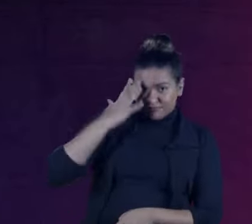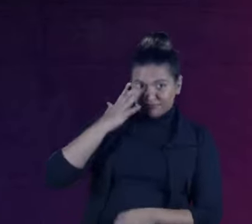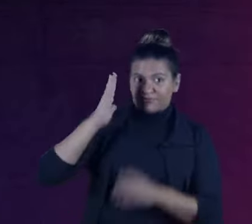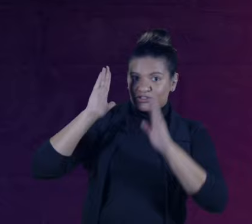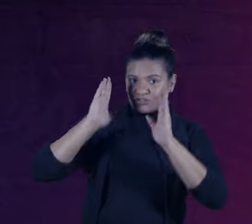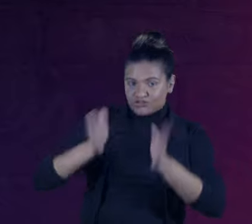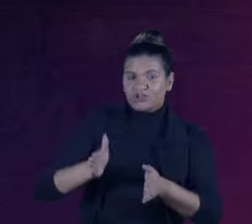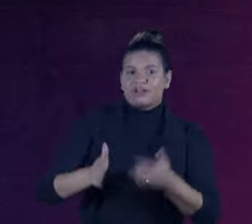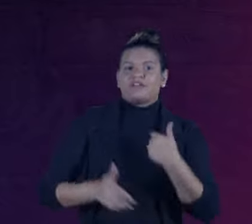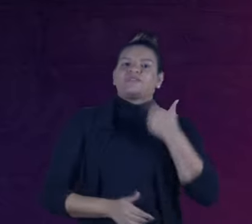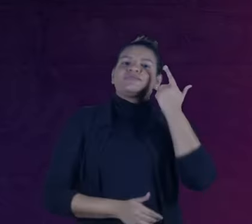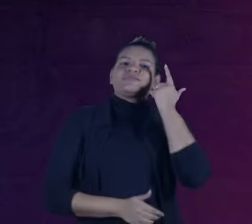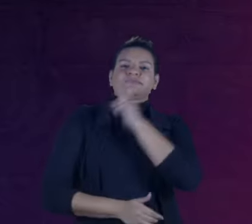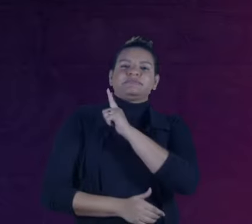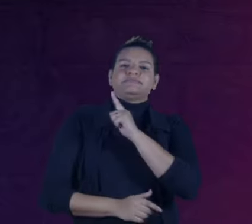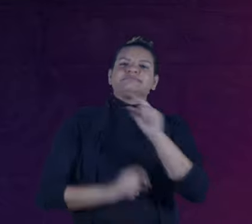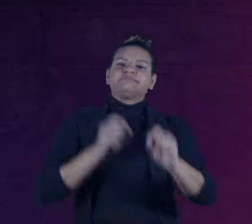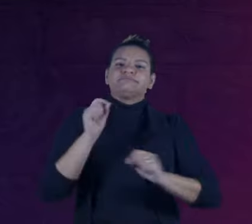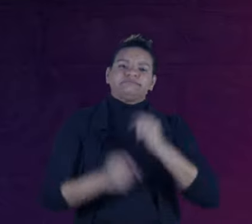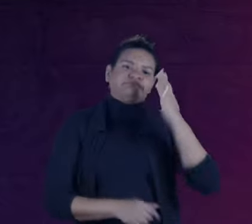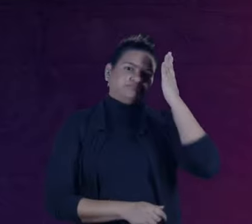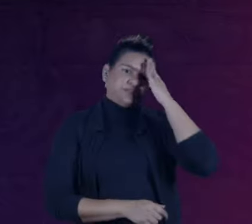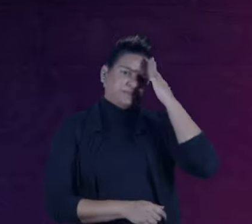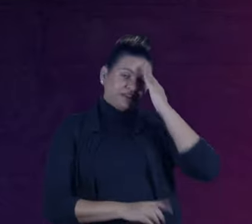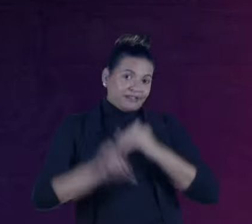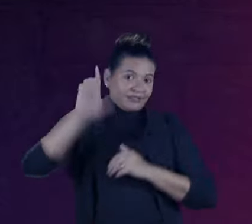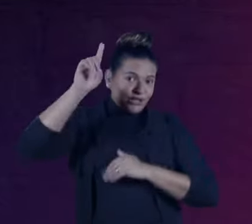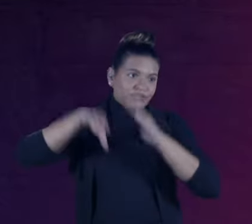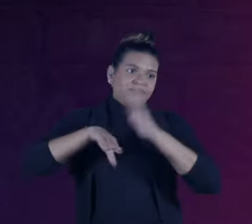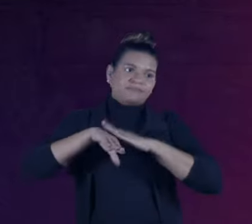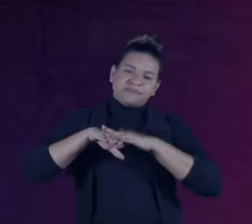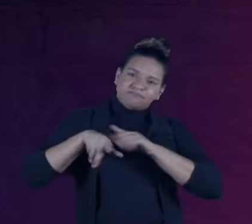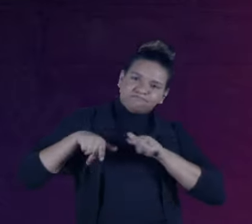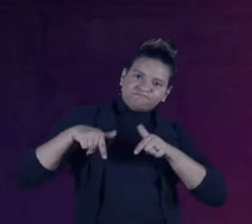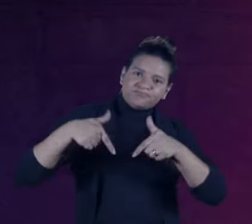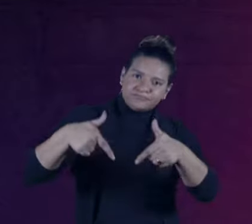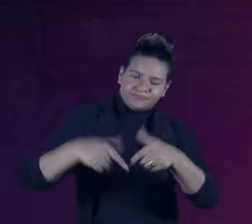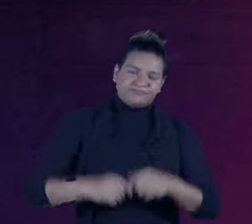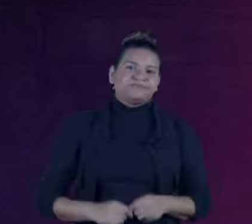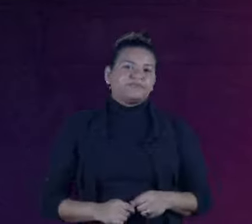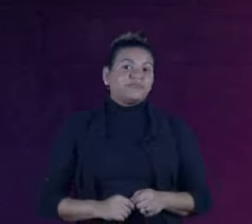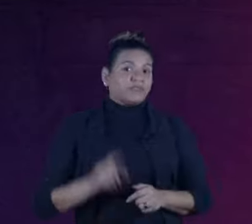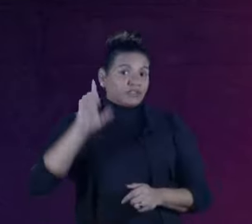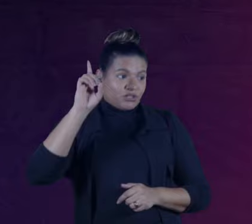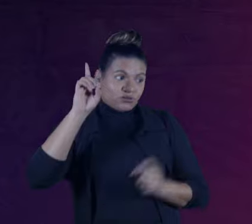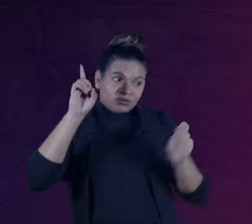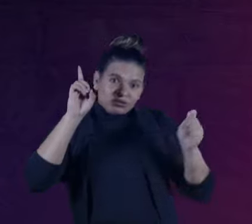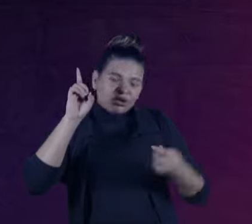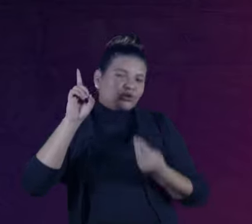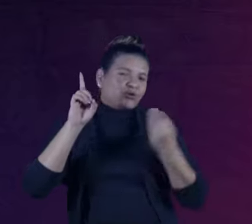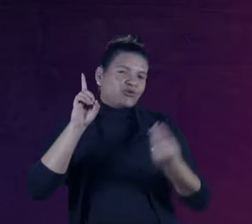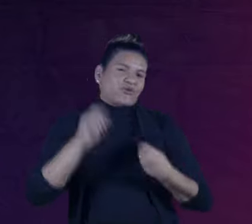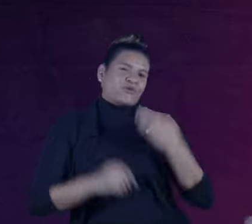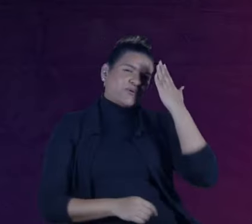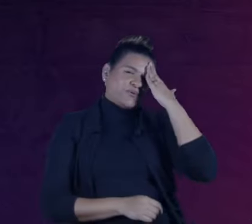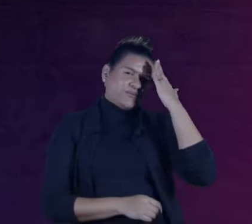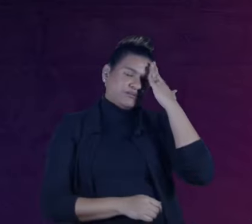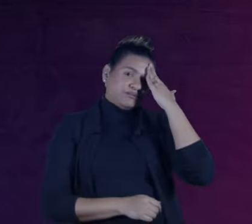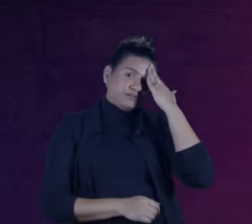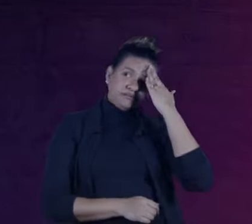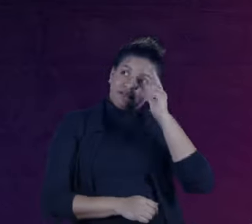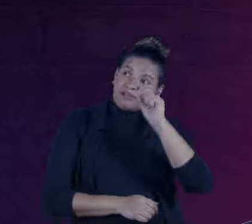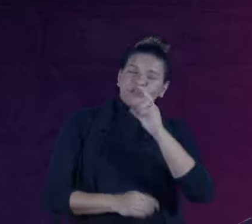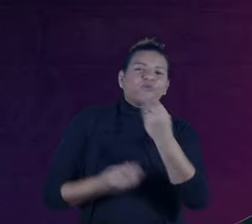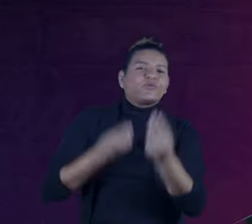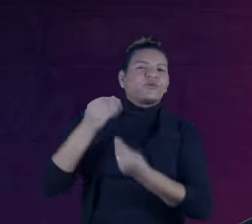o fundamento como prudente construtor, e outro edifica sobre ele. Porém, cada um veja como